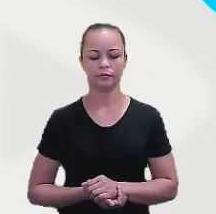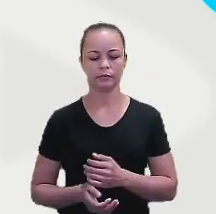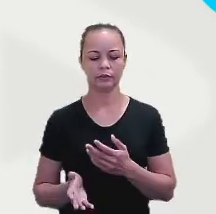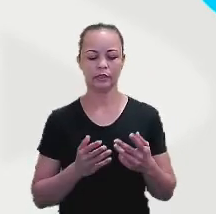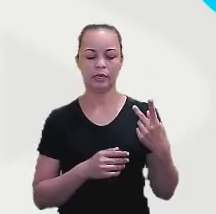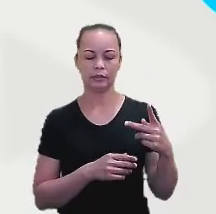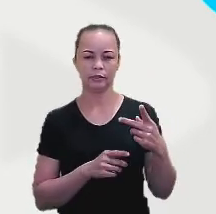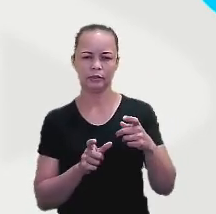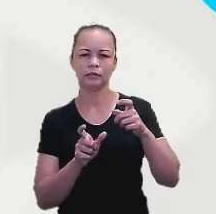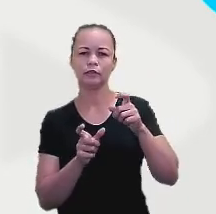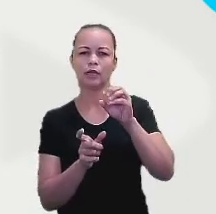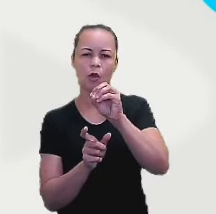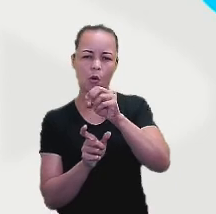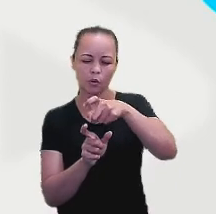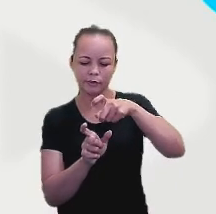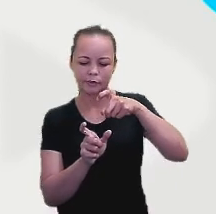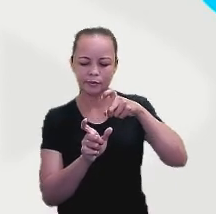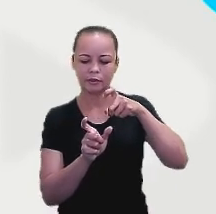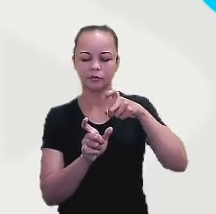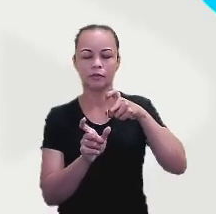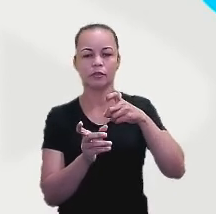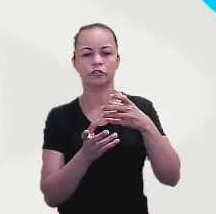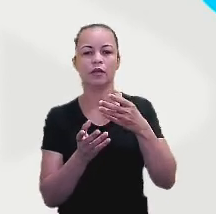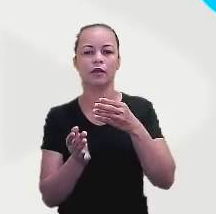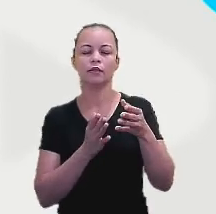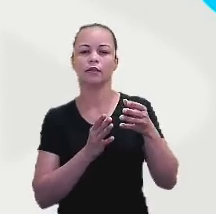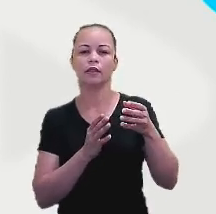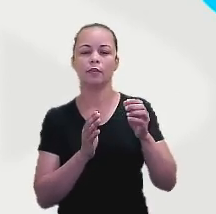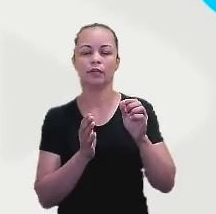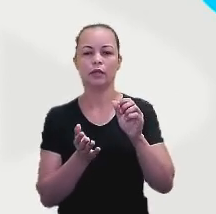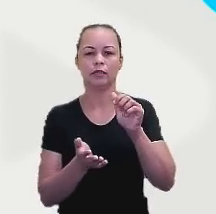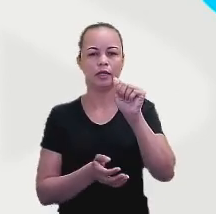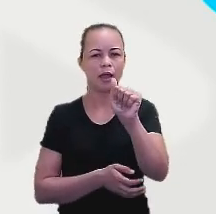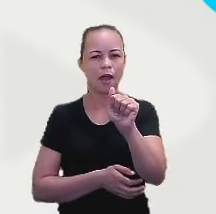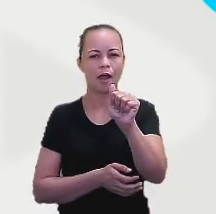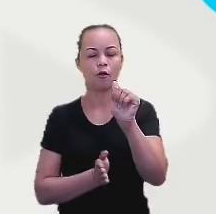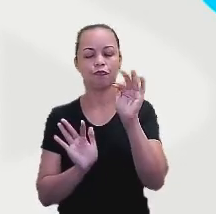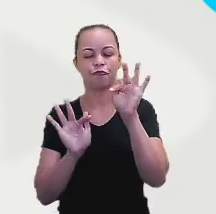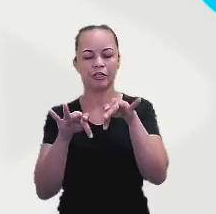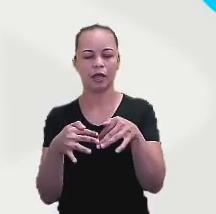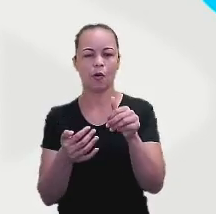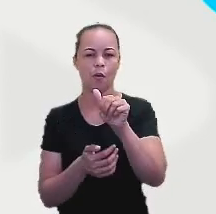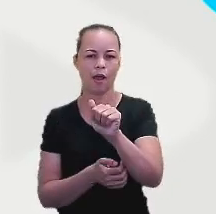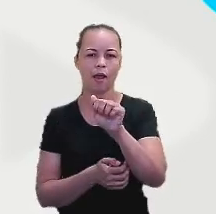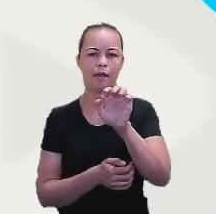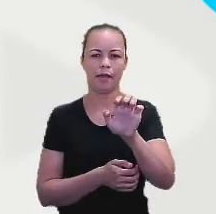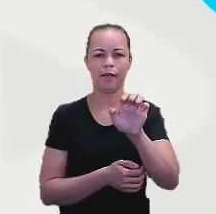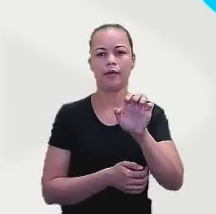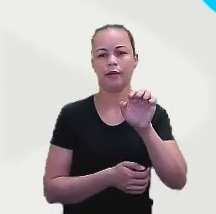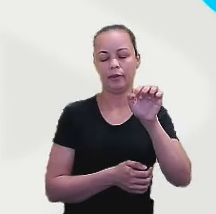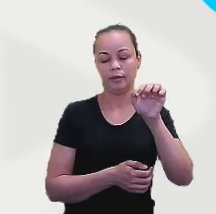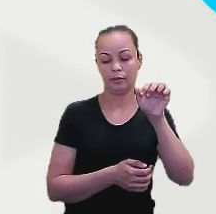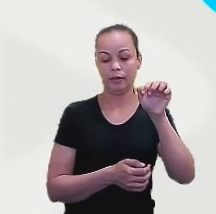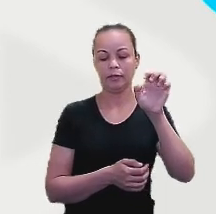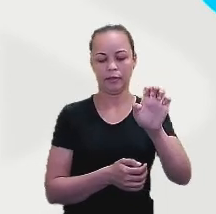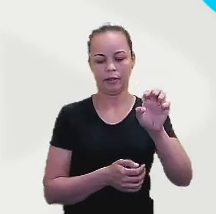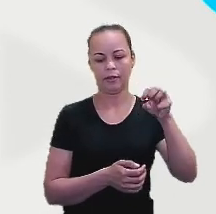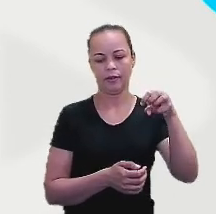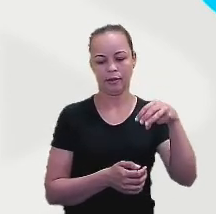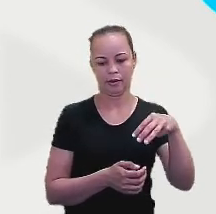as oxítonas terminadas em A, E, O e EM, seguidas ou não de S, ou seja, no